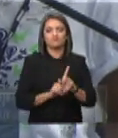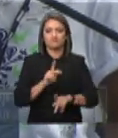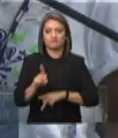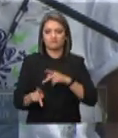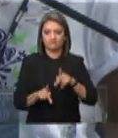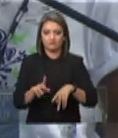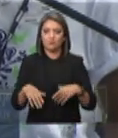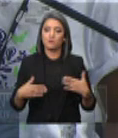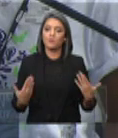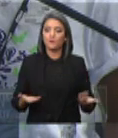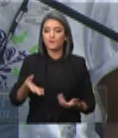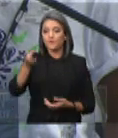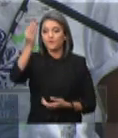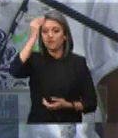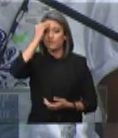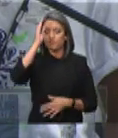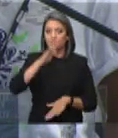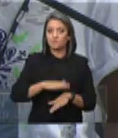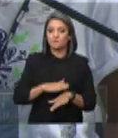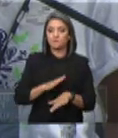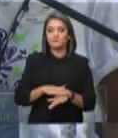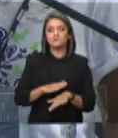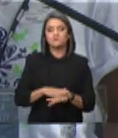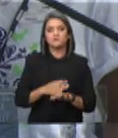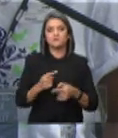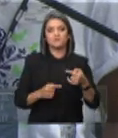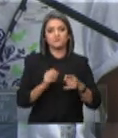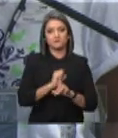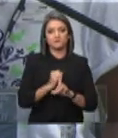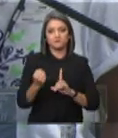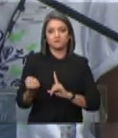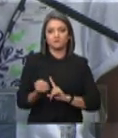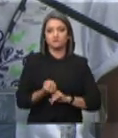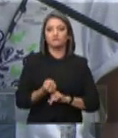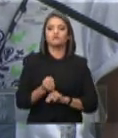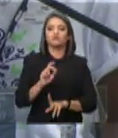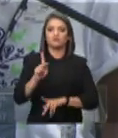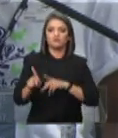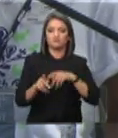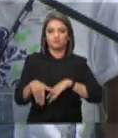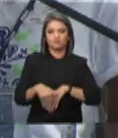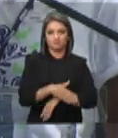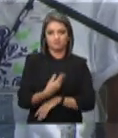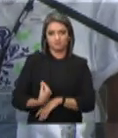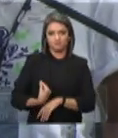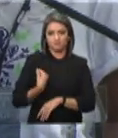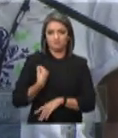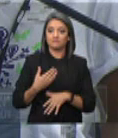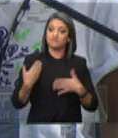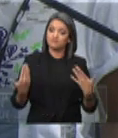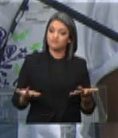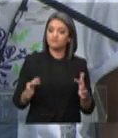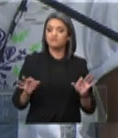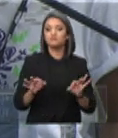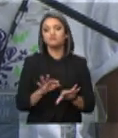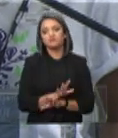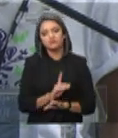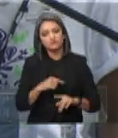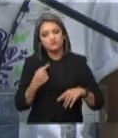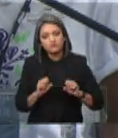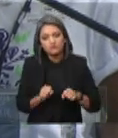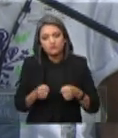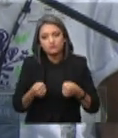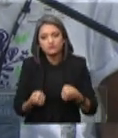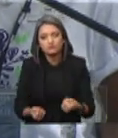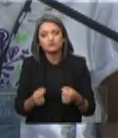população entendendo o momento histórico das políticas sociais para a população e situação de rua assim finalizando defendemos